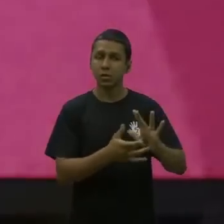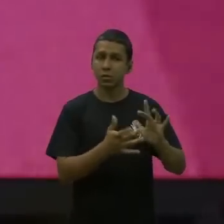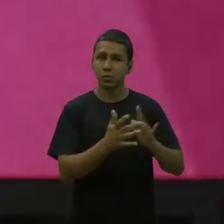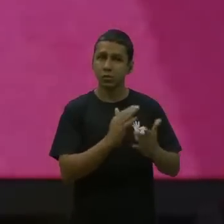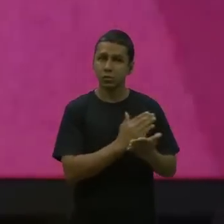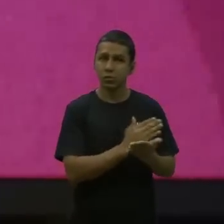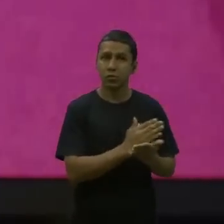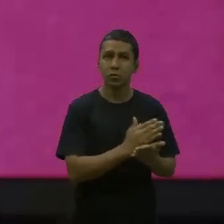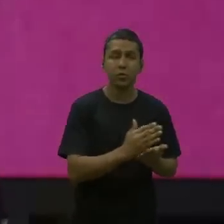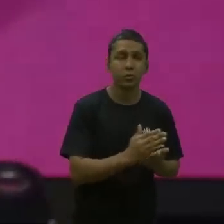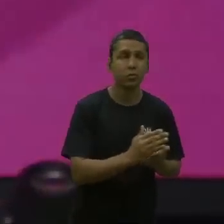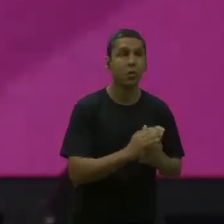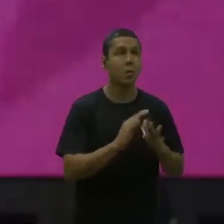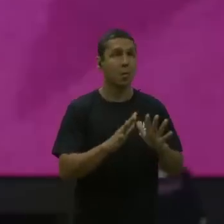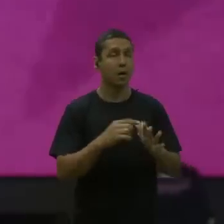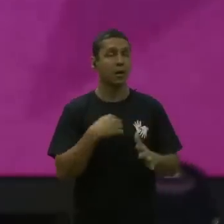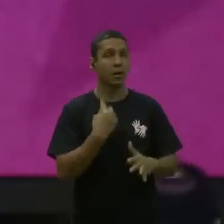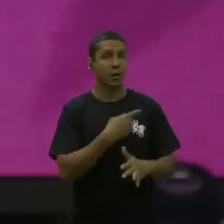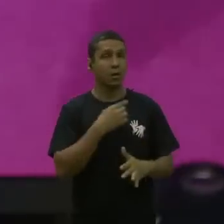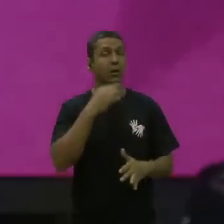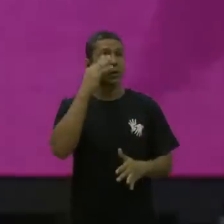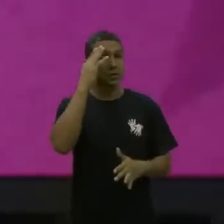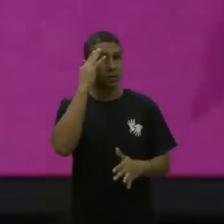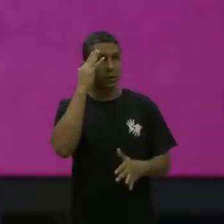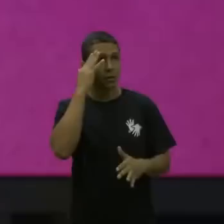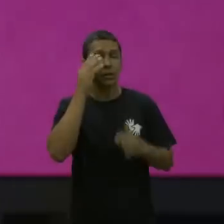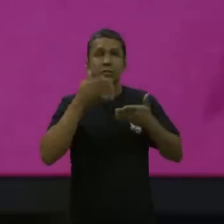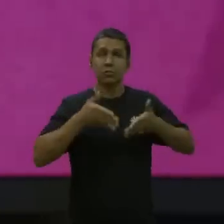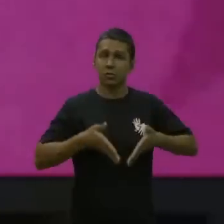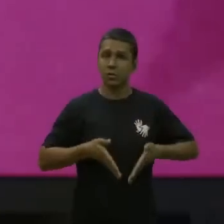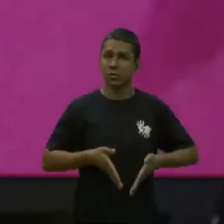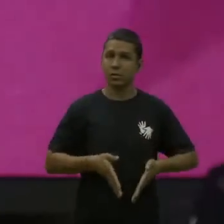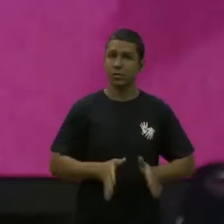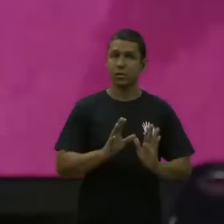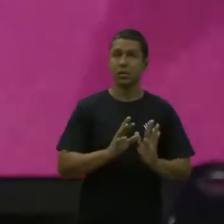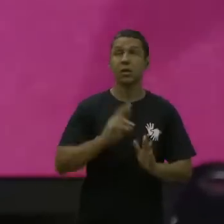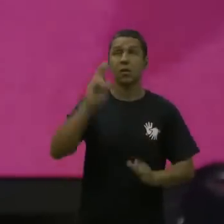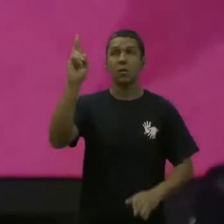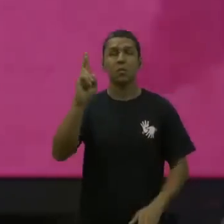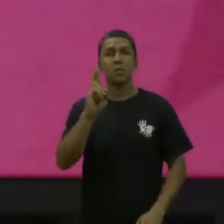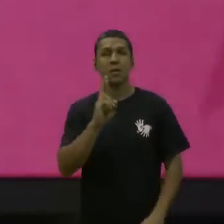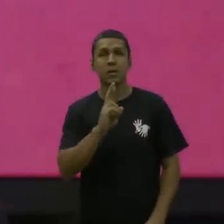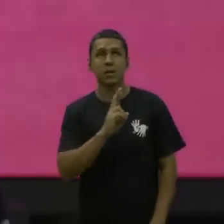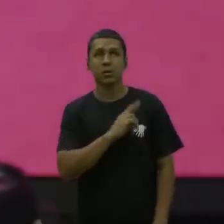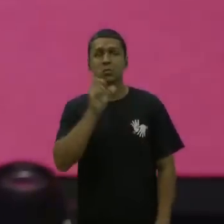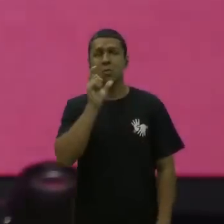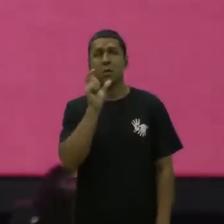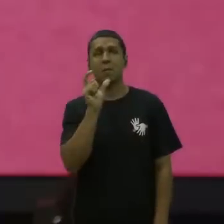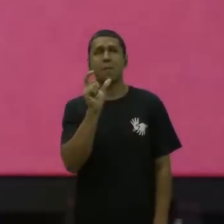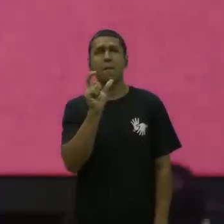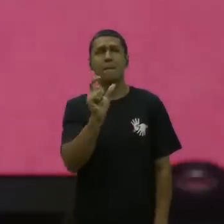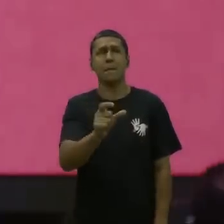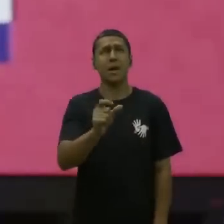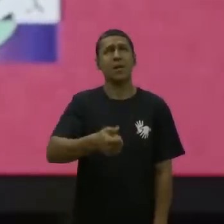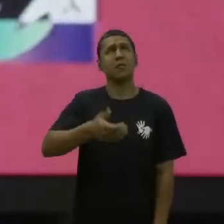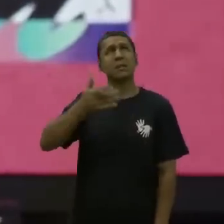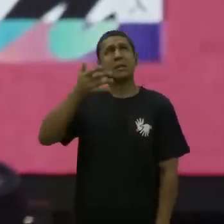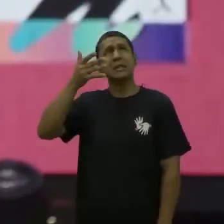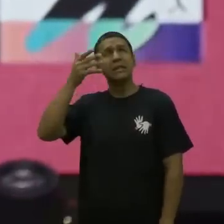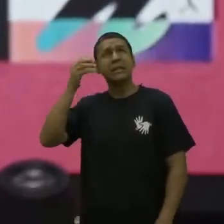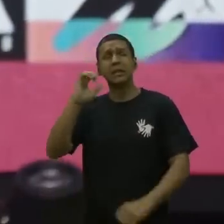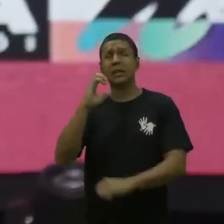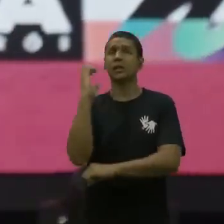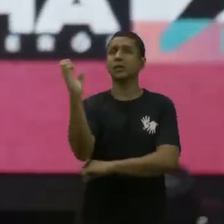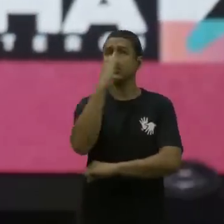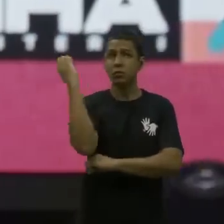embora saibamos que desde a sua concepção é uma resposta dada a uma palavra liberada lá no Éden por Deus,